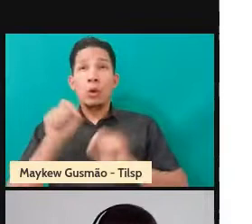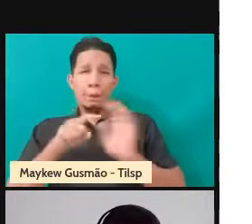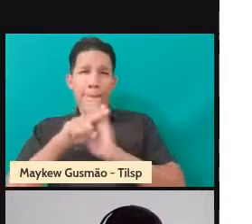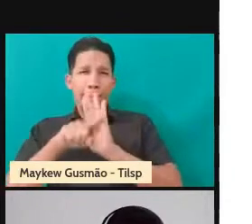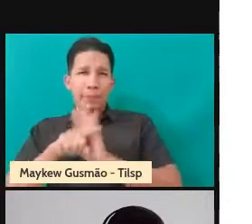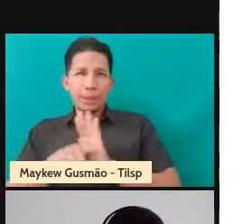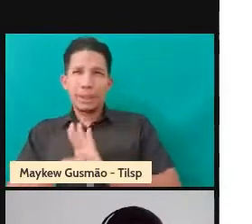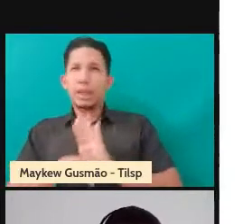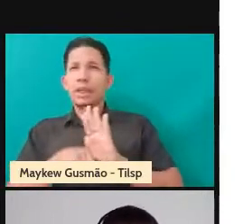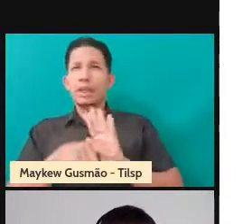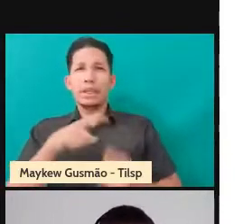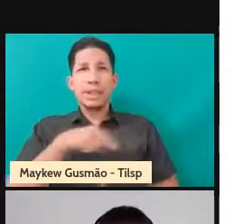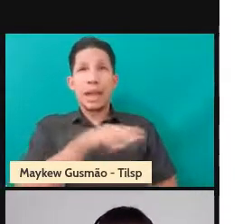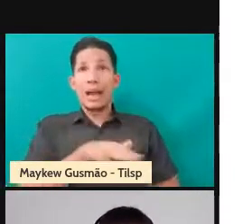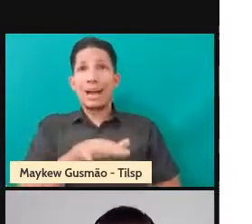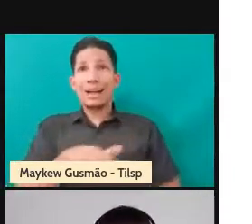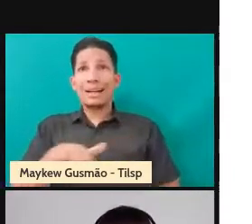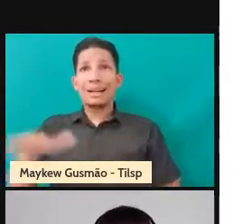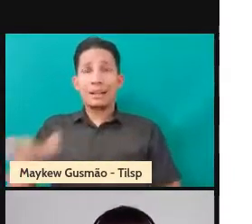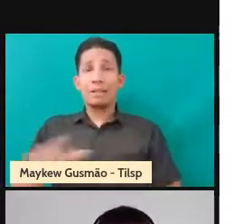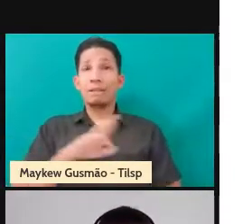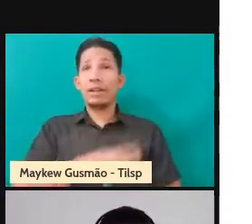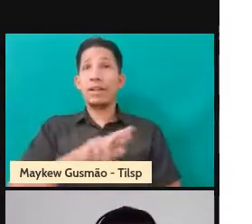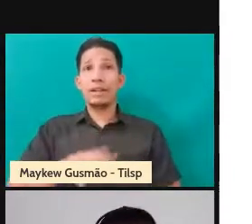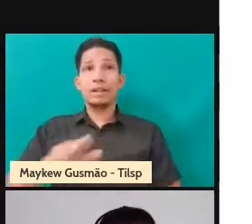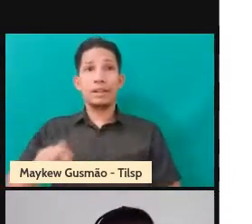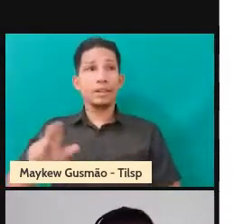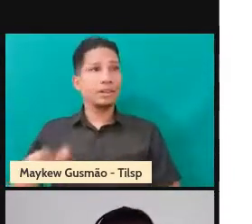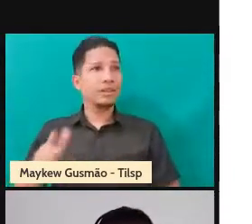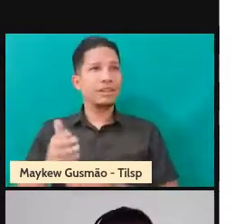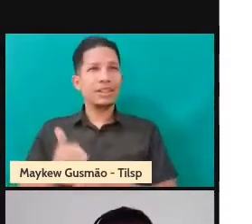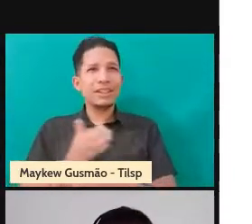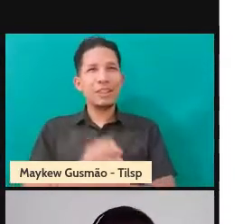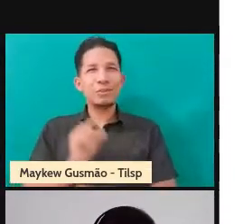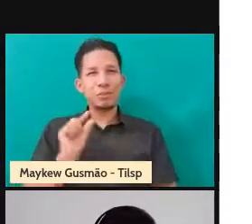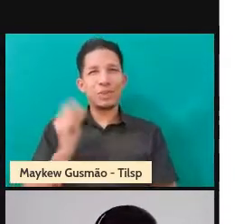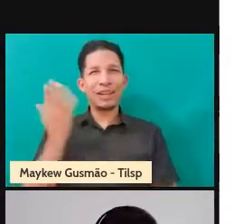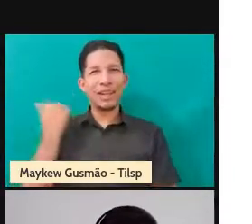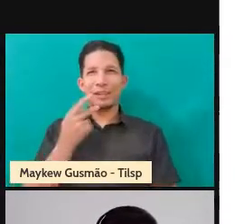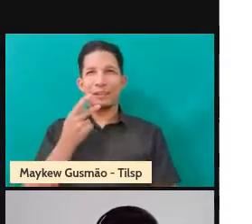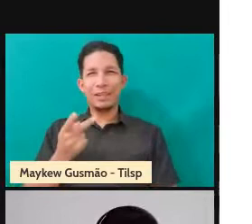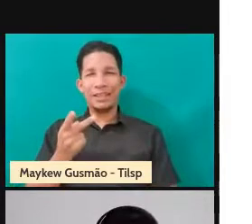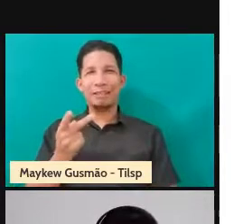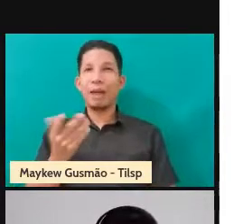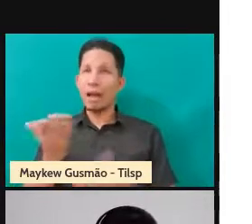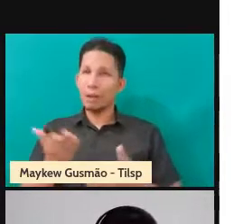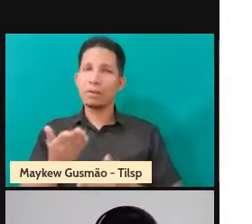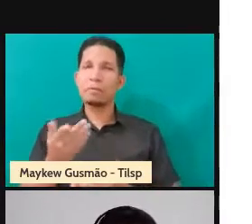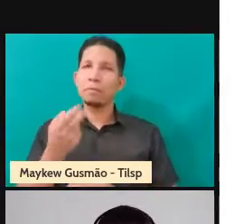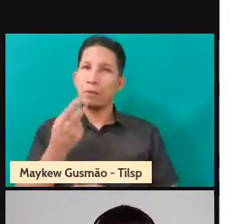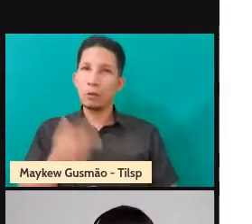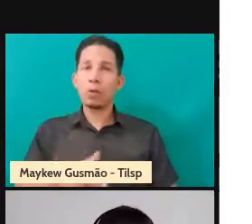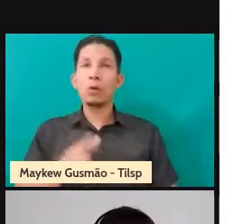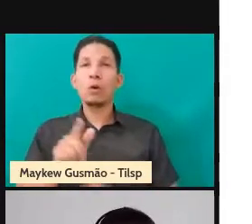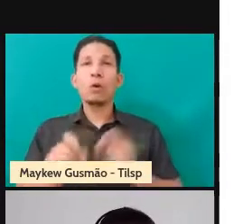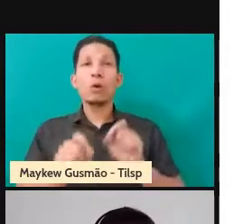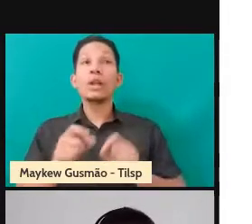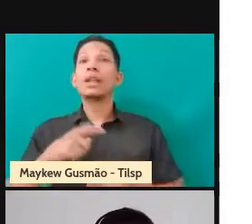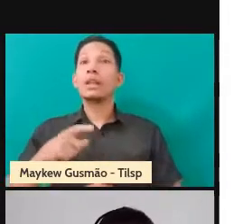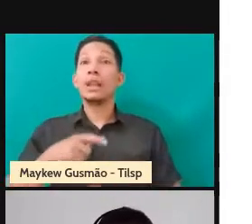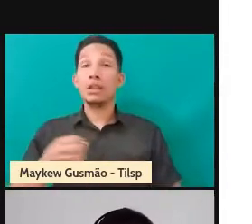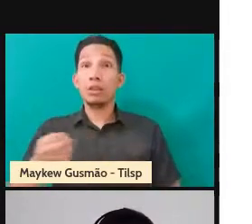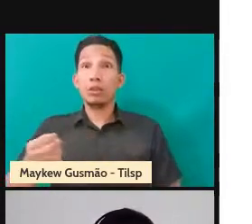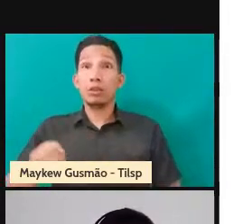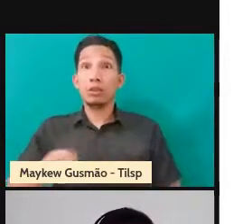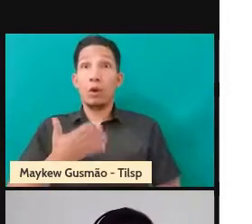diferentes campos, e eu já adiantei um pouquinho aqui o que eu ia falar, mas a gente tem uma nova realidade